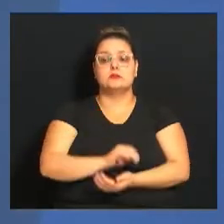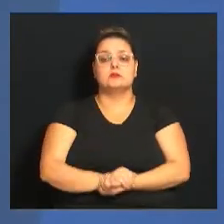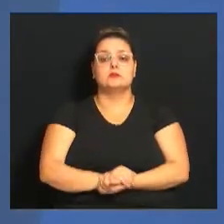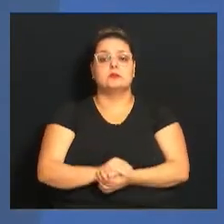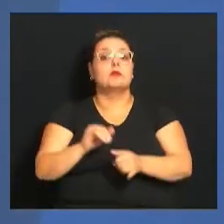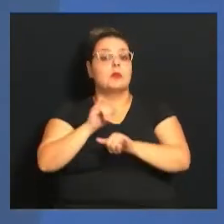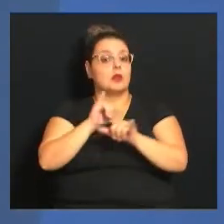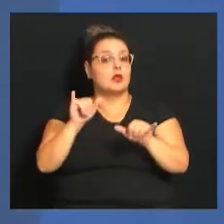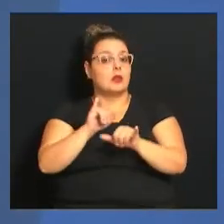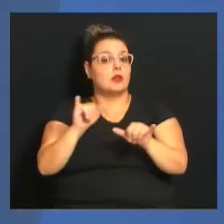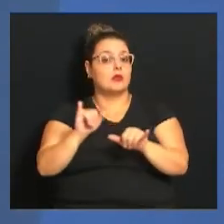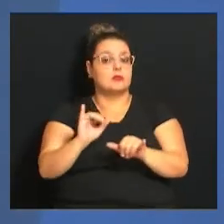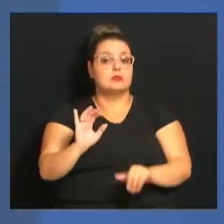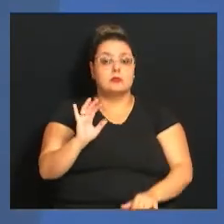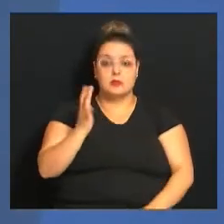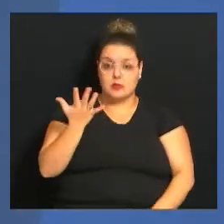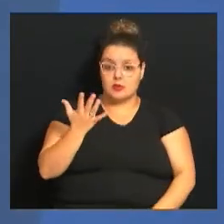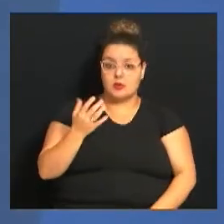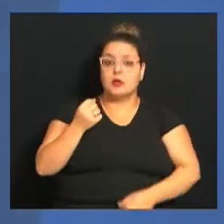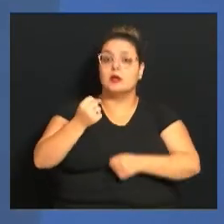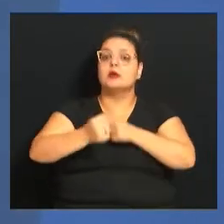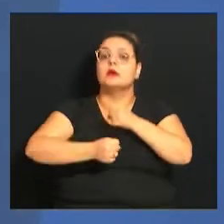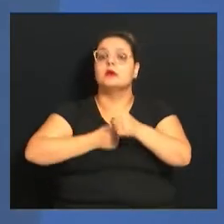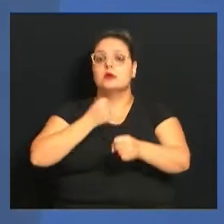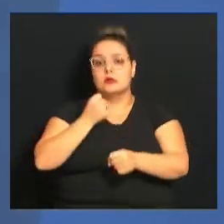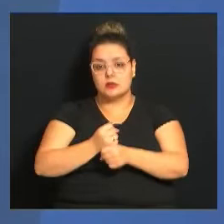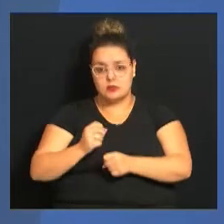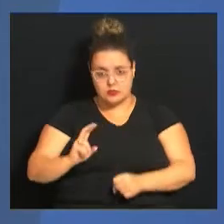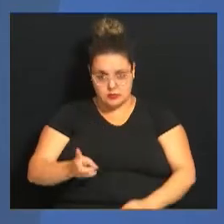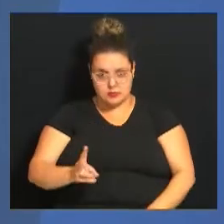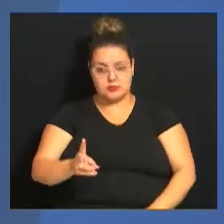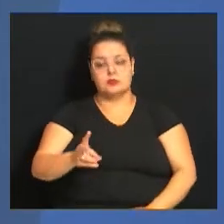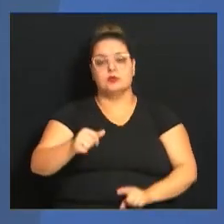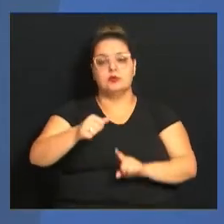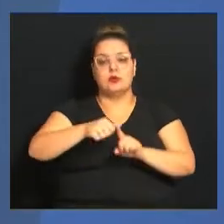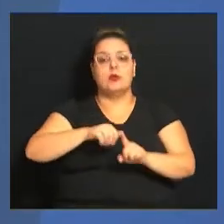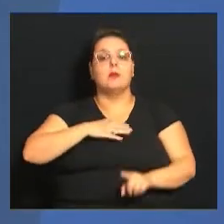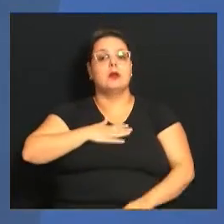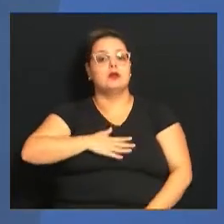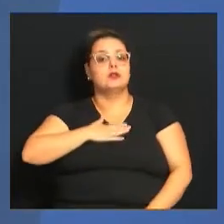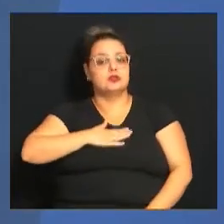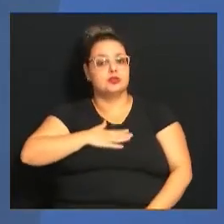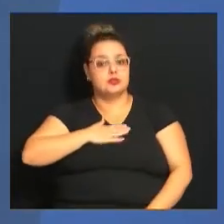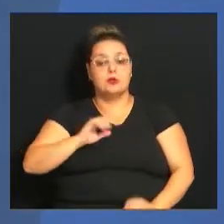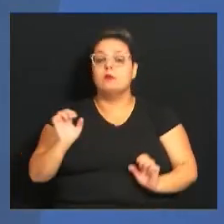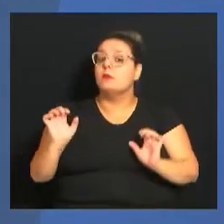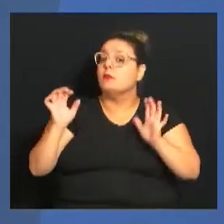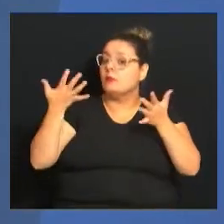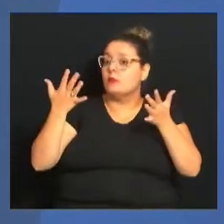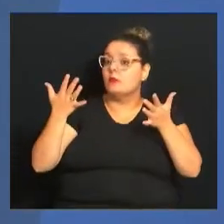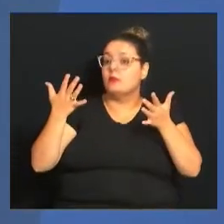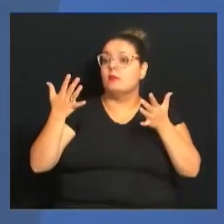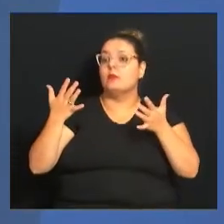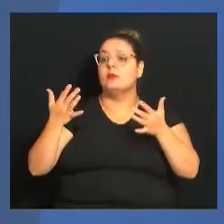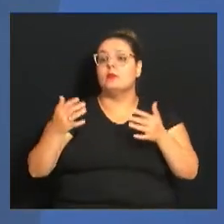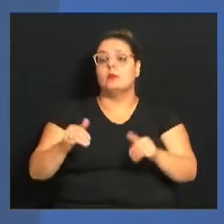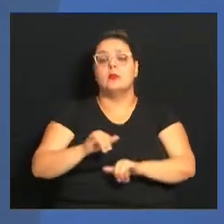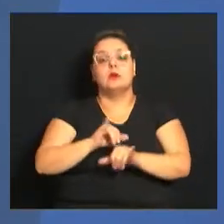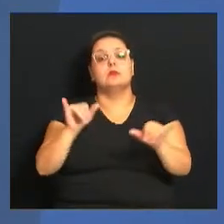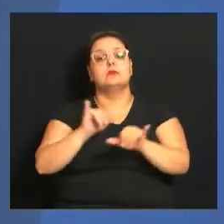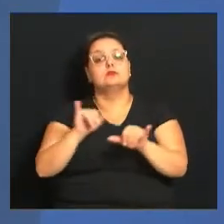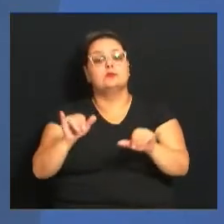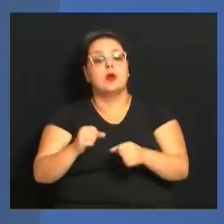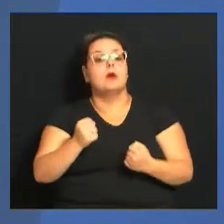ser realizada anualmente em agosto e deve ser dedicada à celebração, promoção,